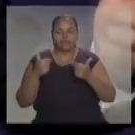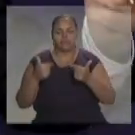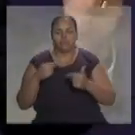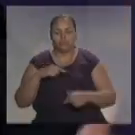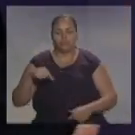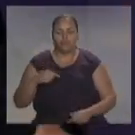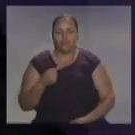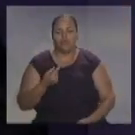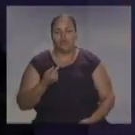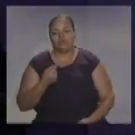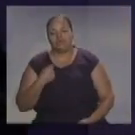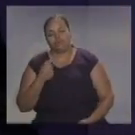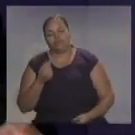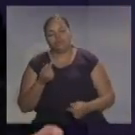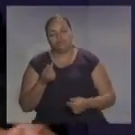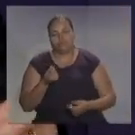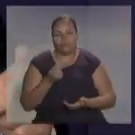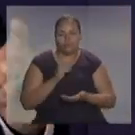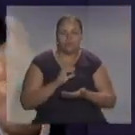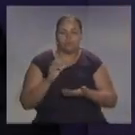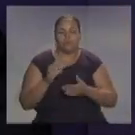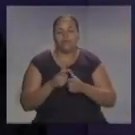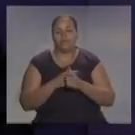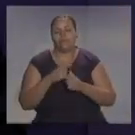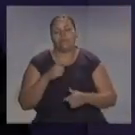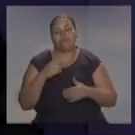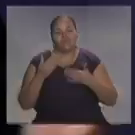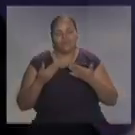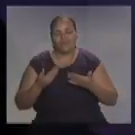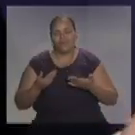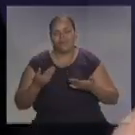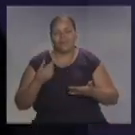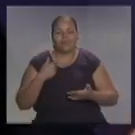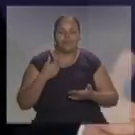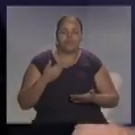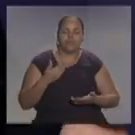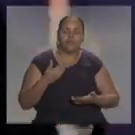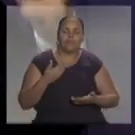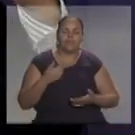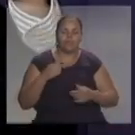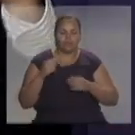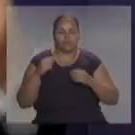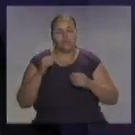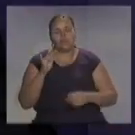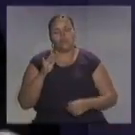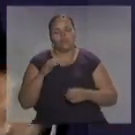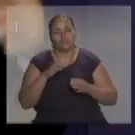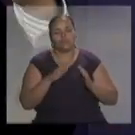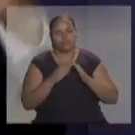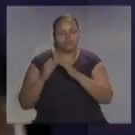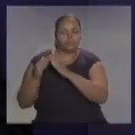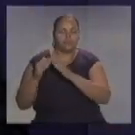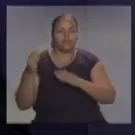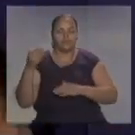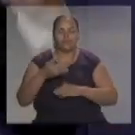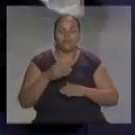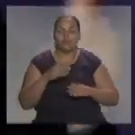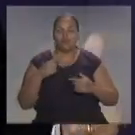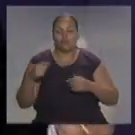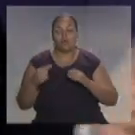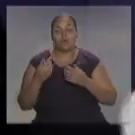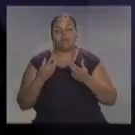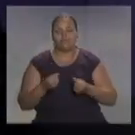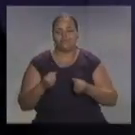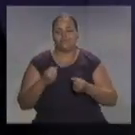somos fiadores. Porque quando nós sentamos com o governador e levamos essas fundações, essas entidades lá,